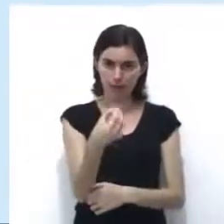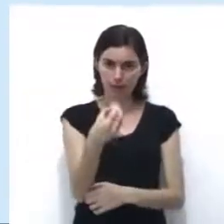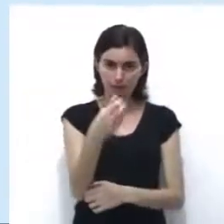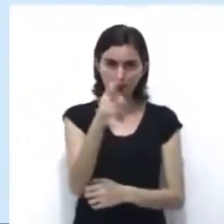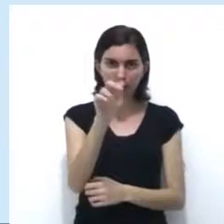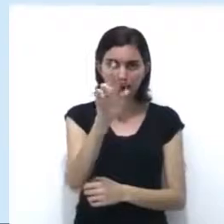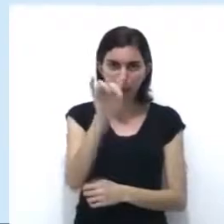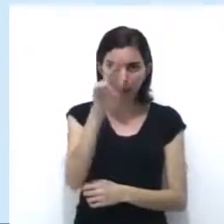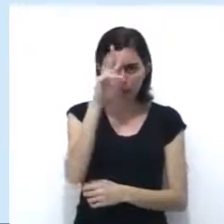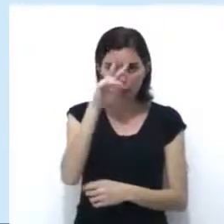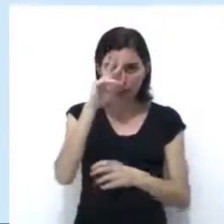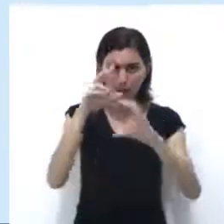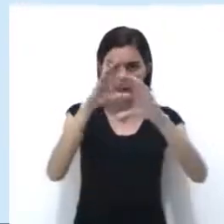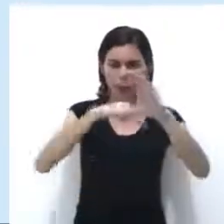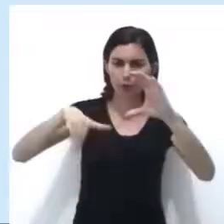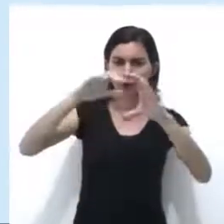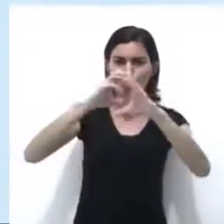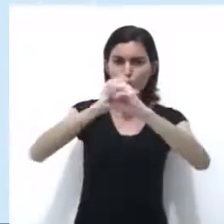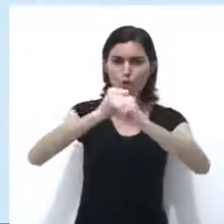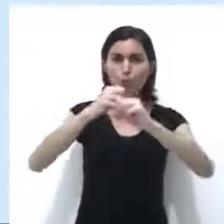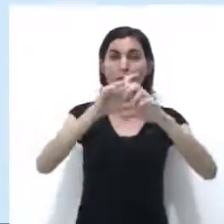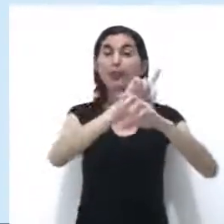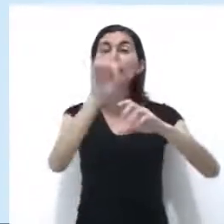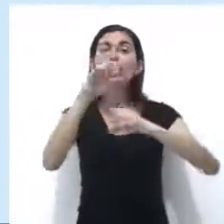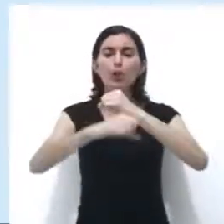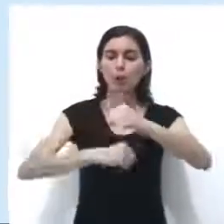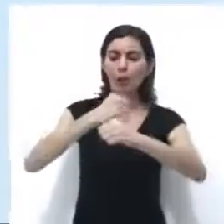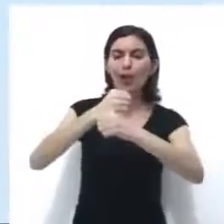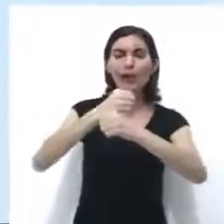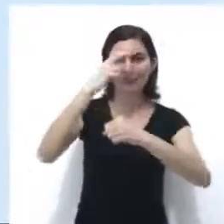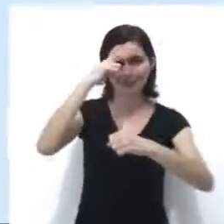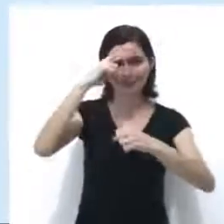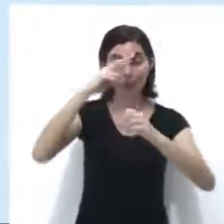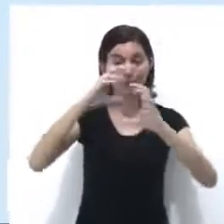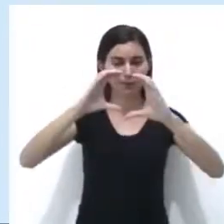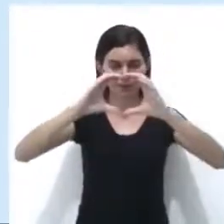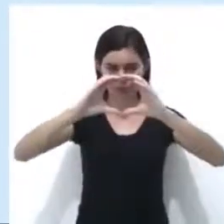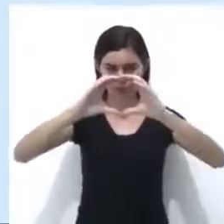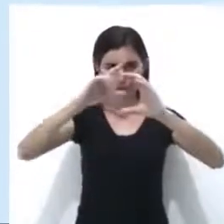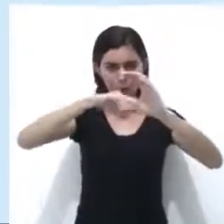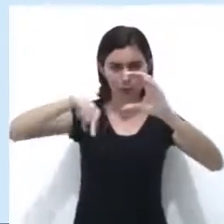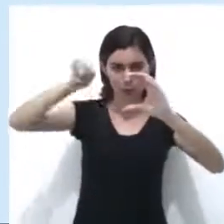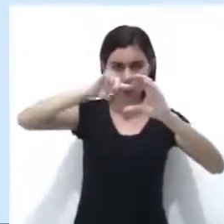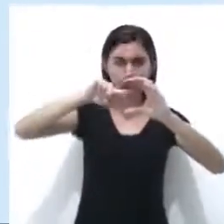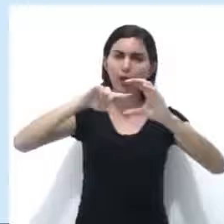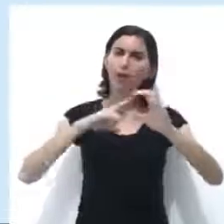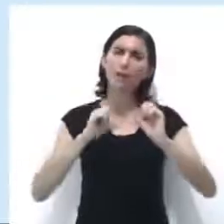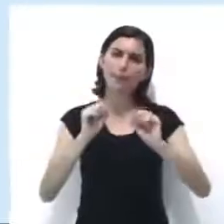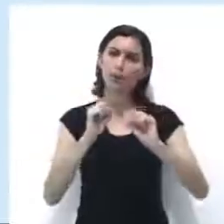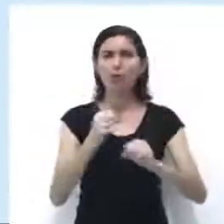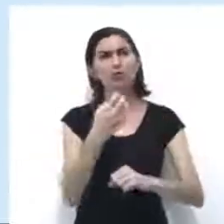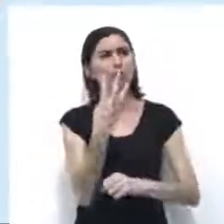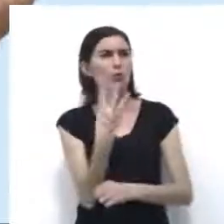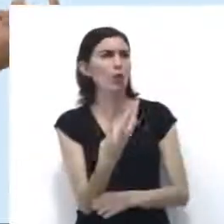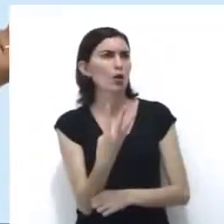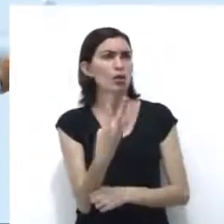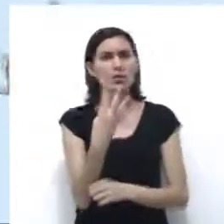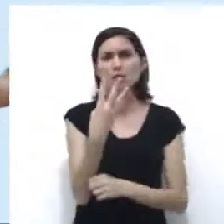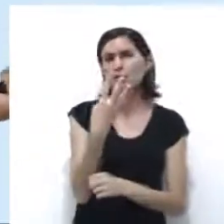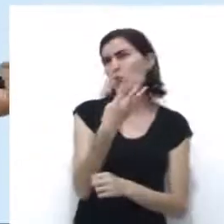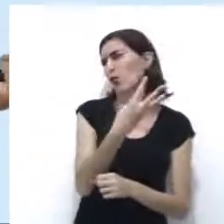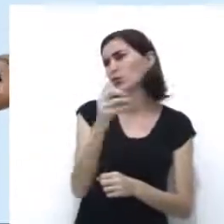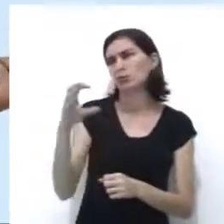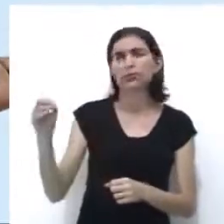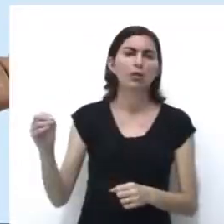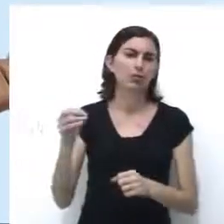isso? Justamente por conta da ideia dos dias do ano. Sacou a ideia agora? Poderiam ser 400